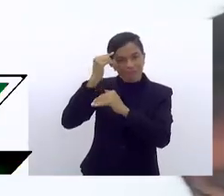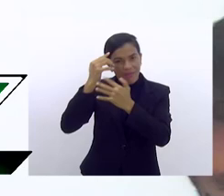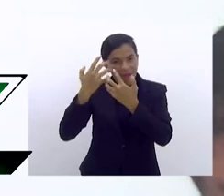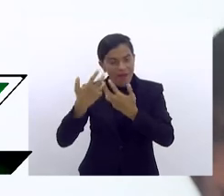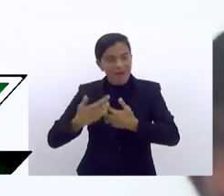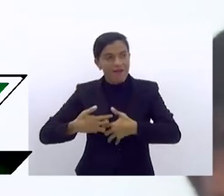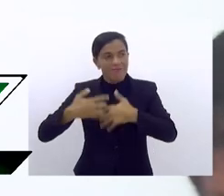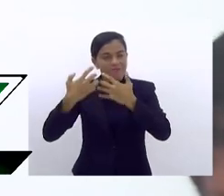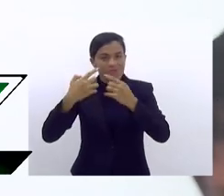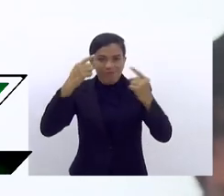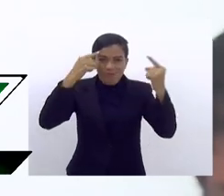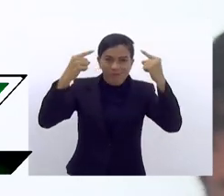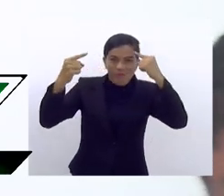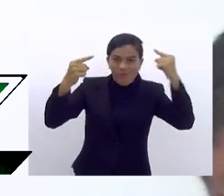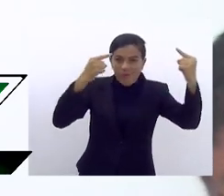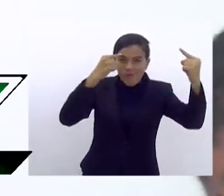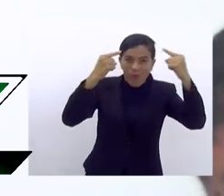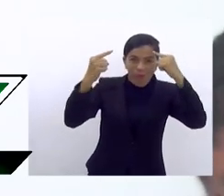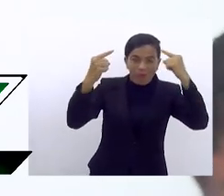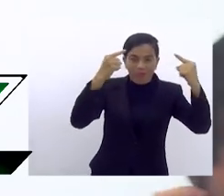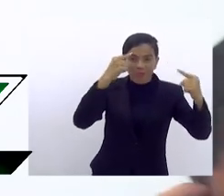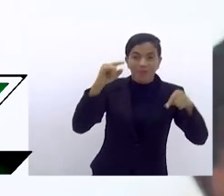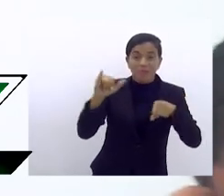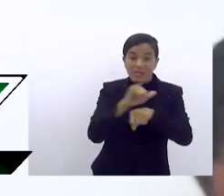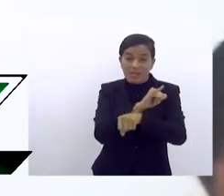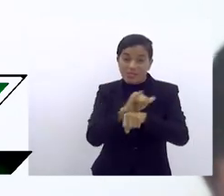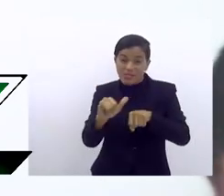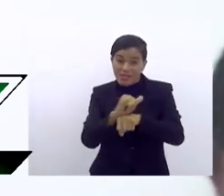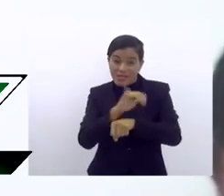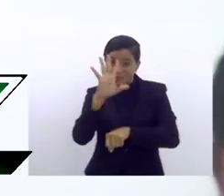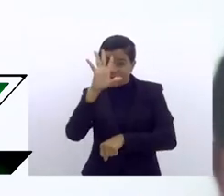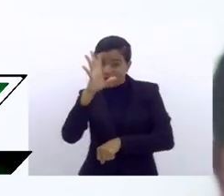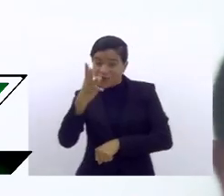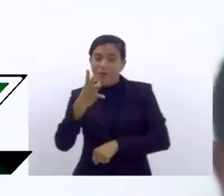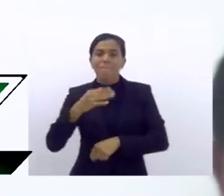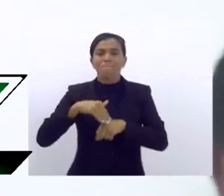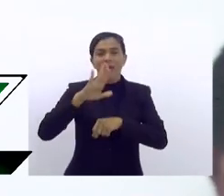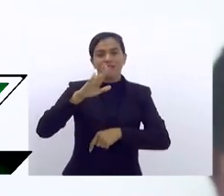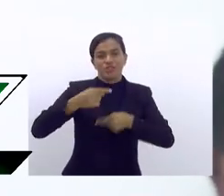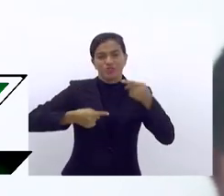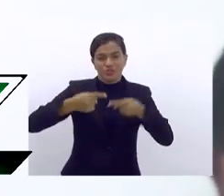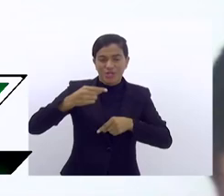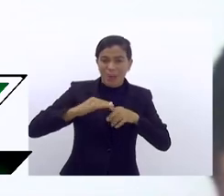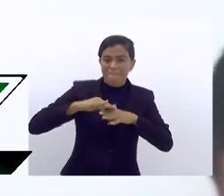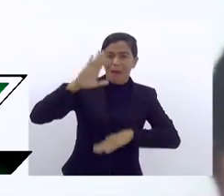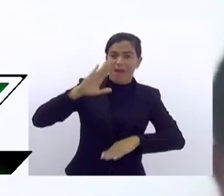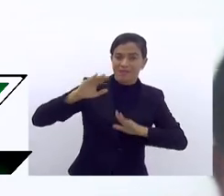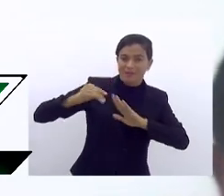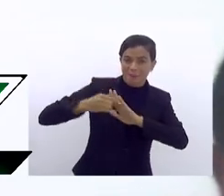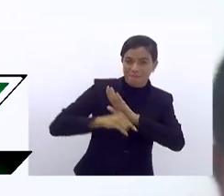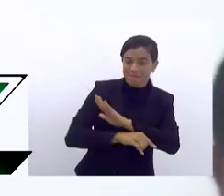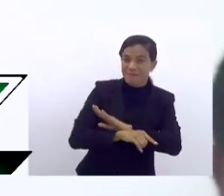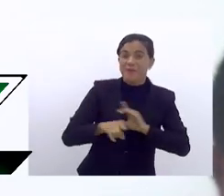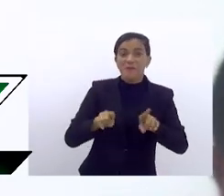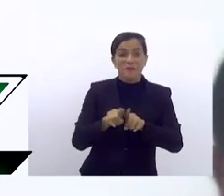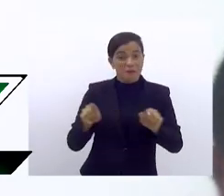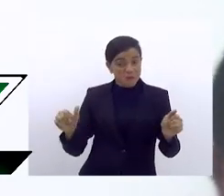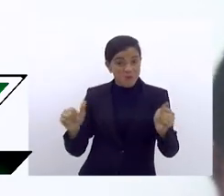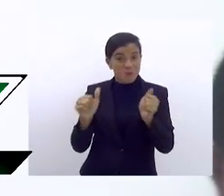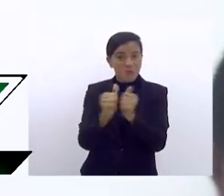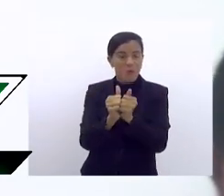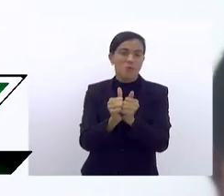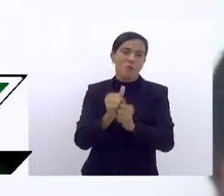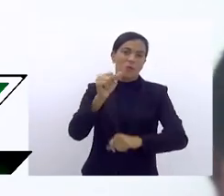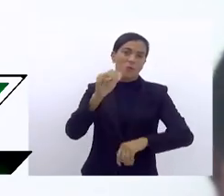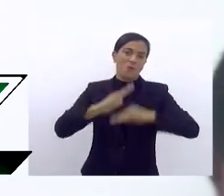para que as saídas sejam as saídas mais discutidas mais aprofundadas e de preferência com os profissionais que